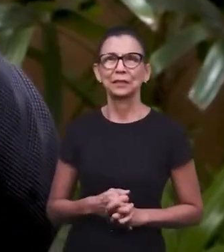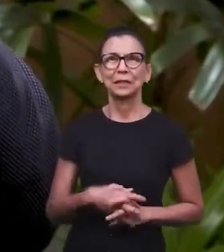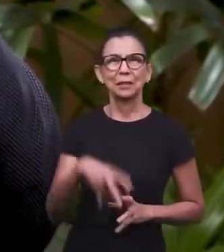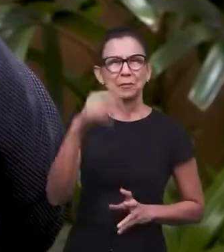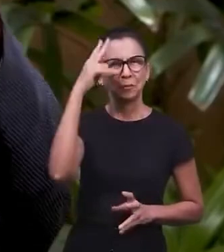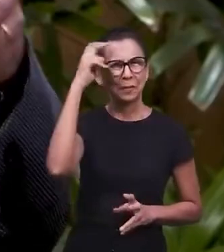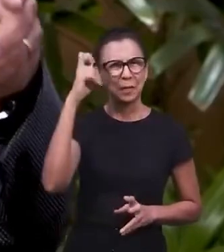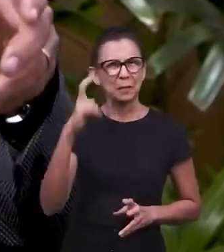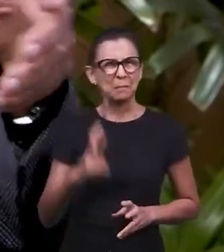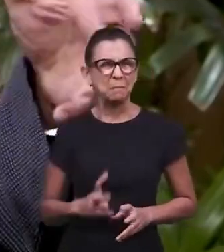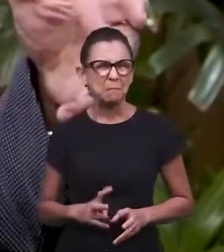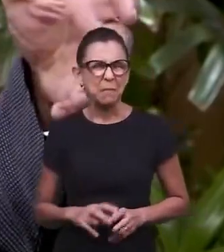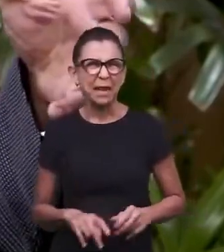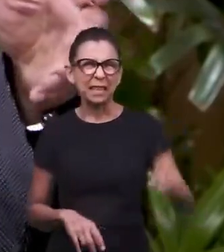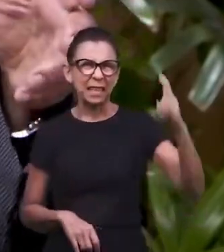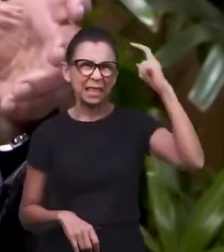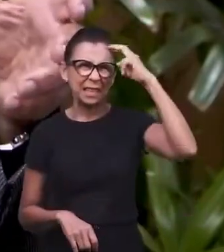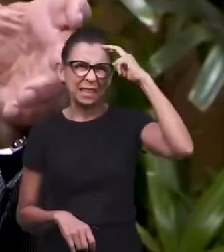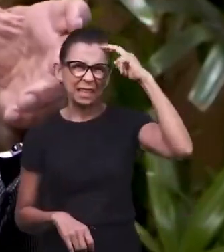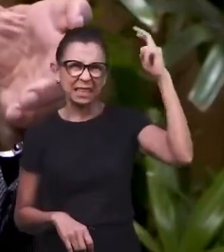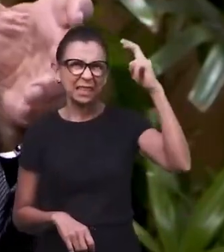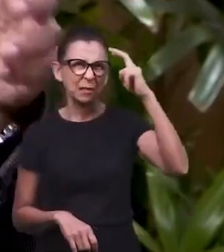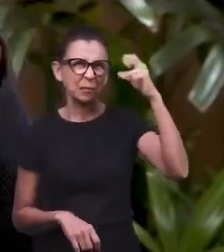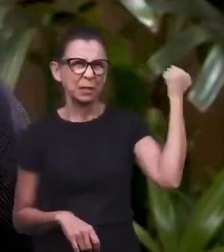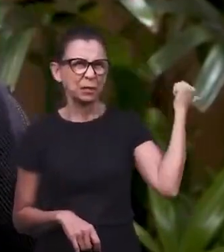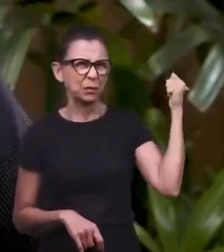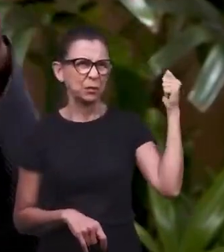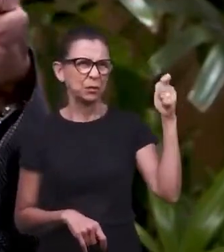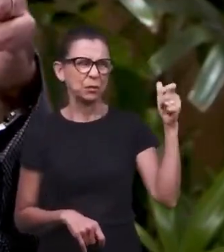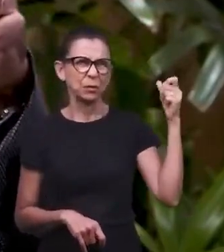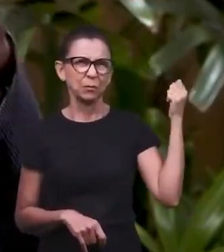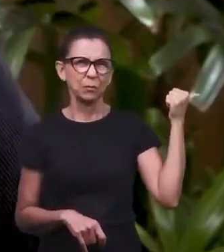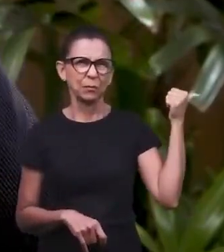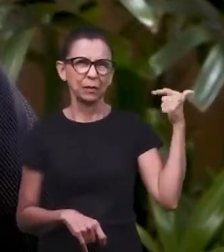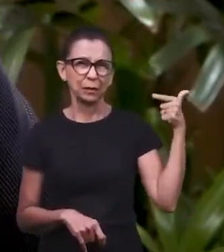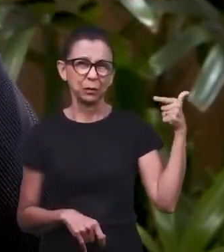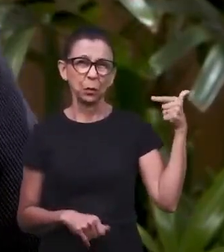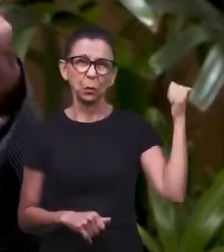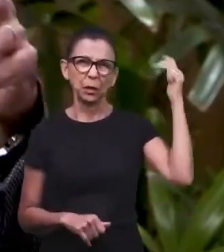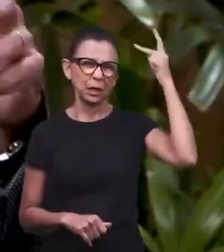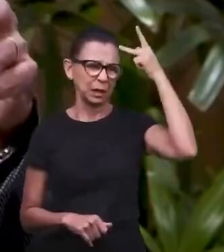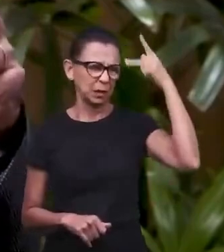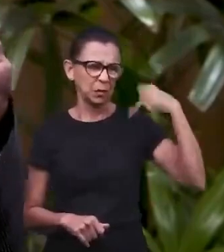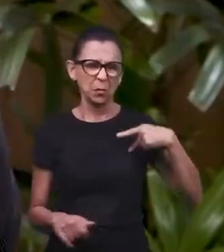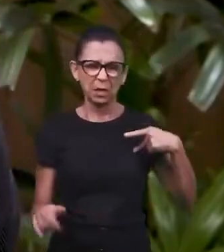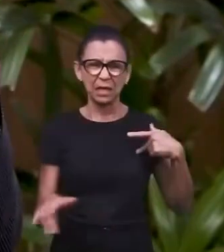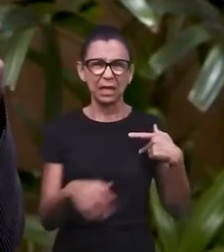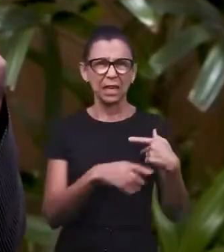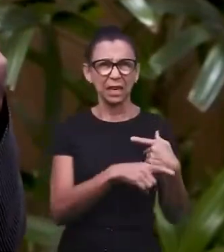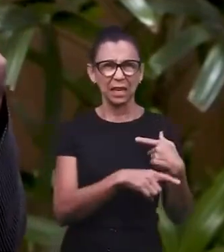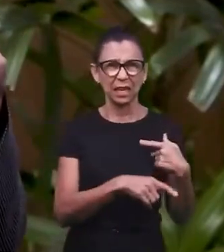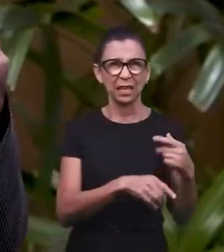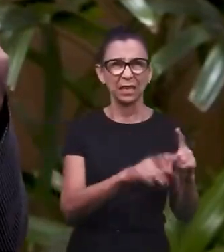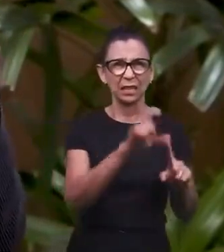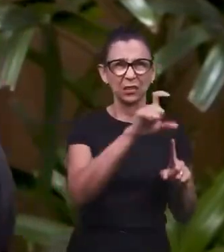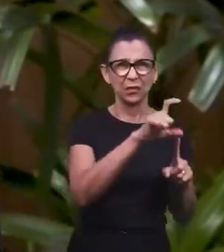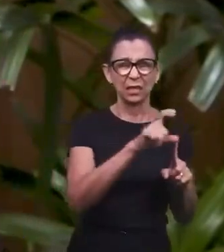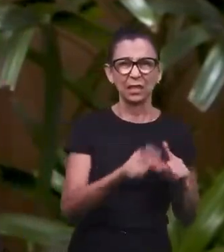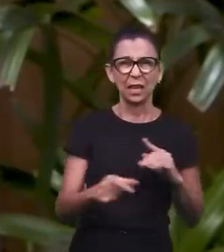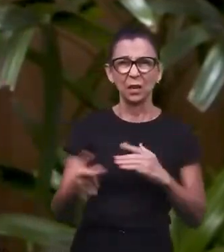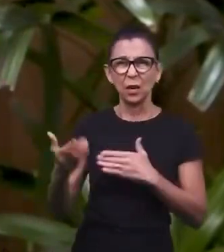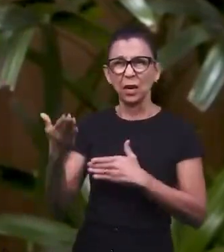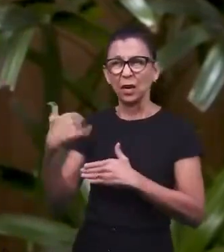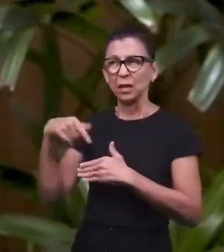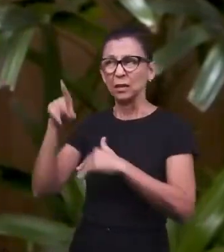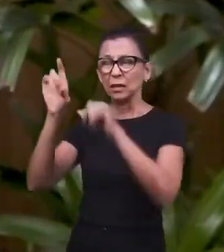inteligente gente do que qualquer homem a Bíblia fala disso ele era kerubi ungido era um ser extraordinário então o homem